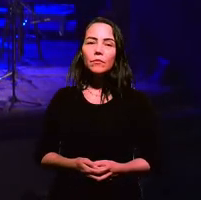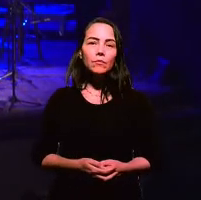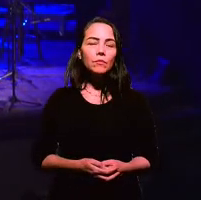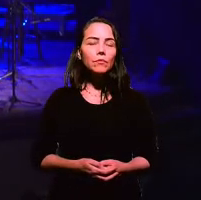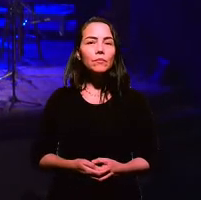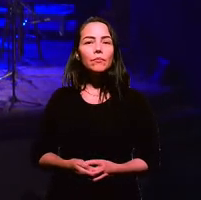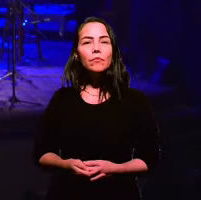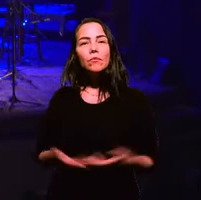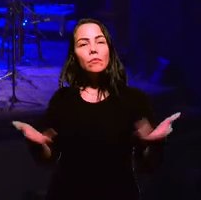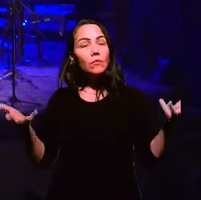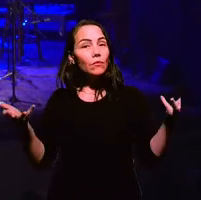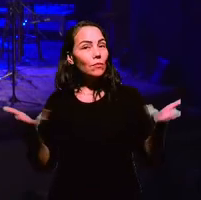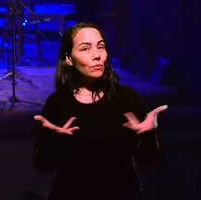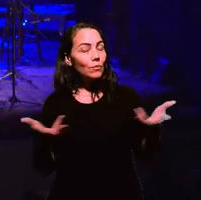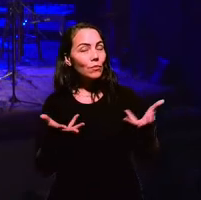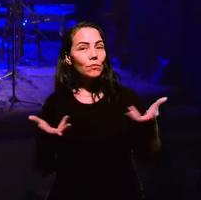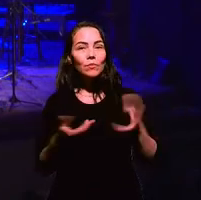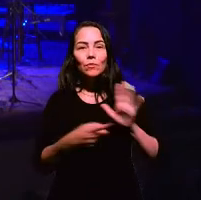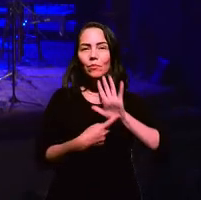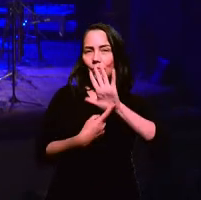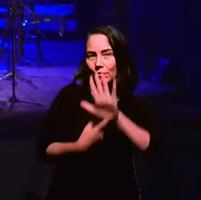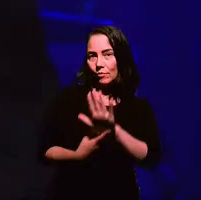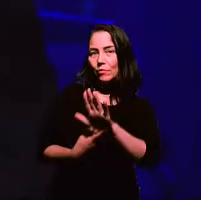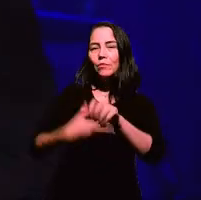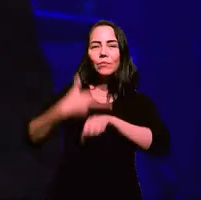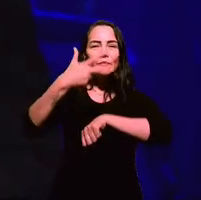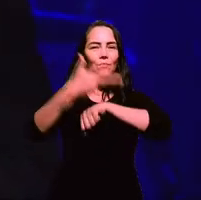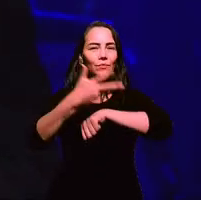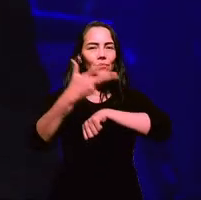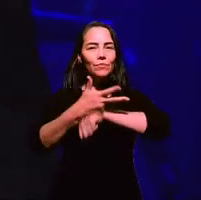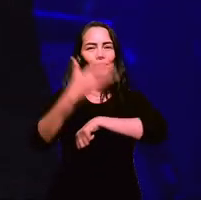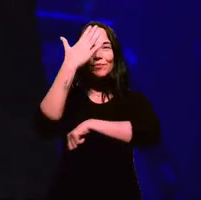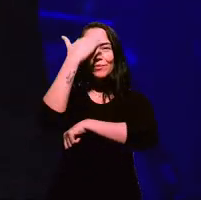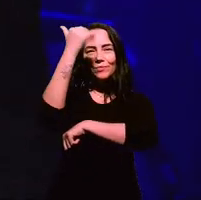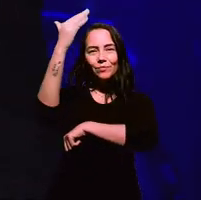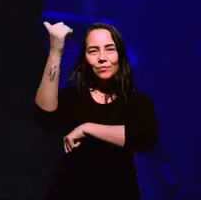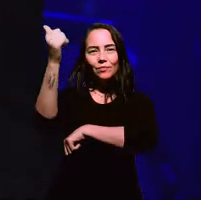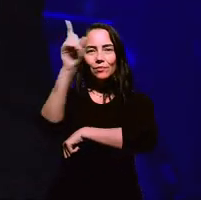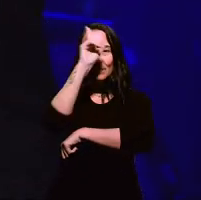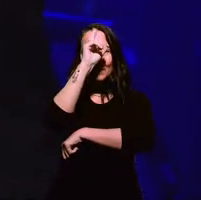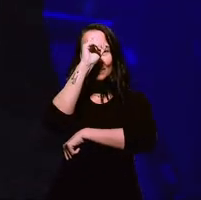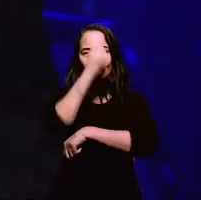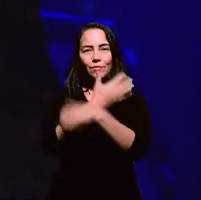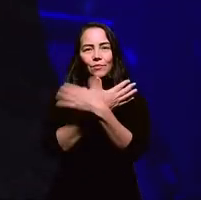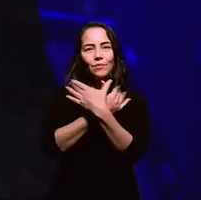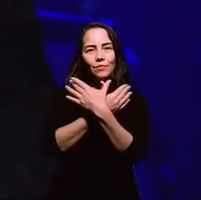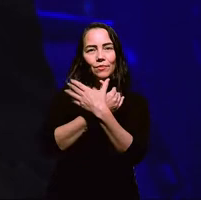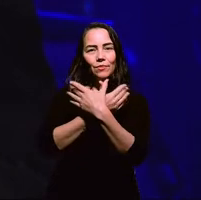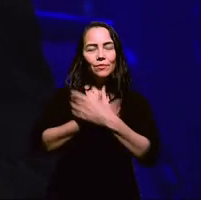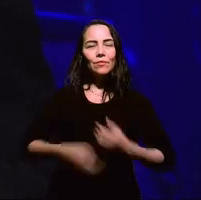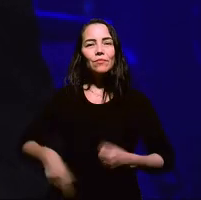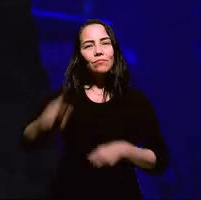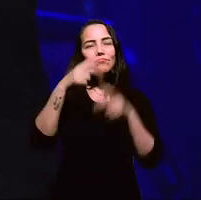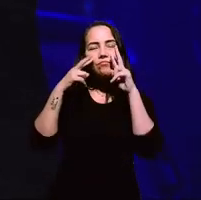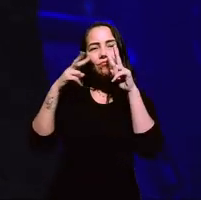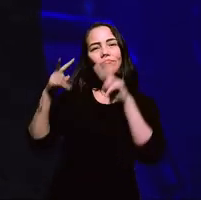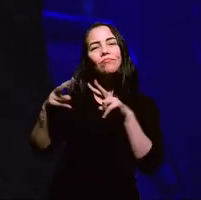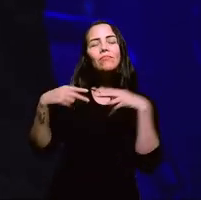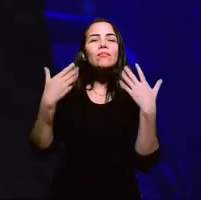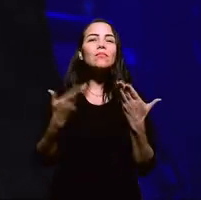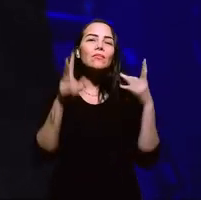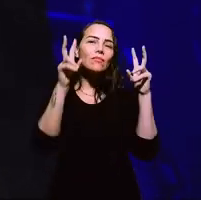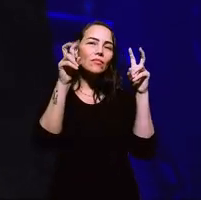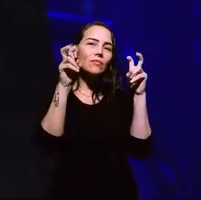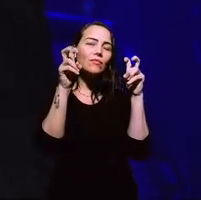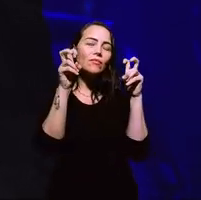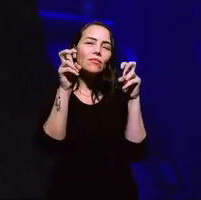Agora teremos a apresentação do vídeo em homenagem ao Hospital São José, e o título do